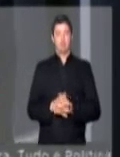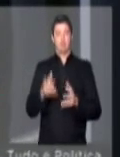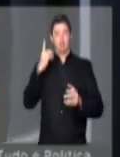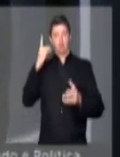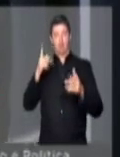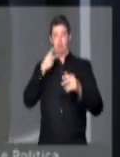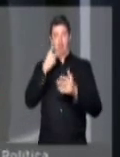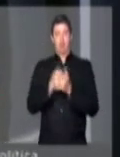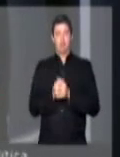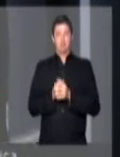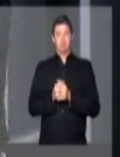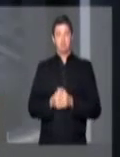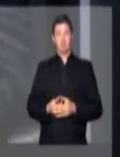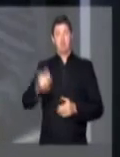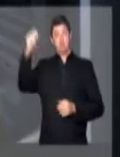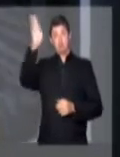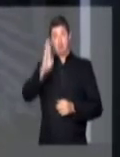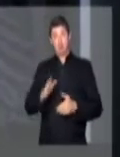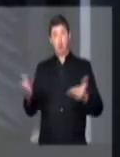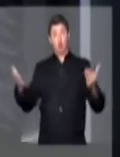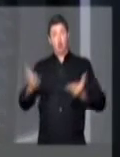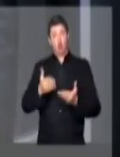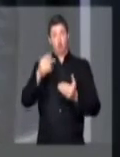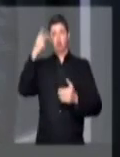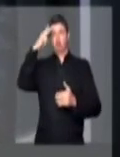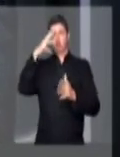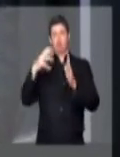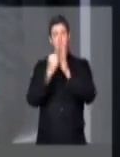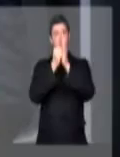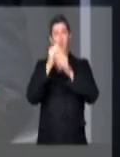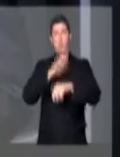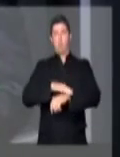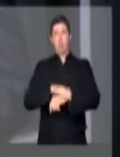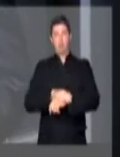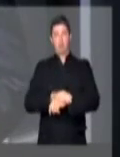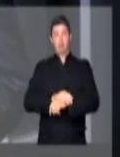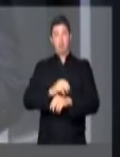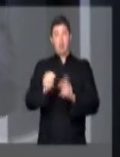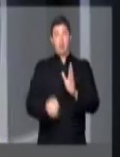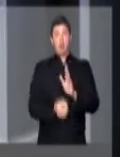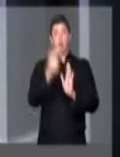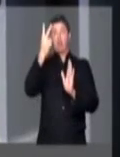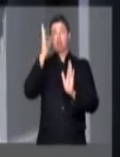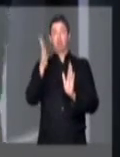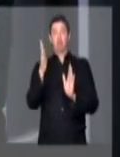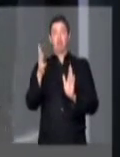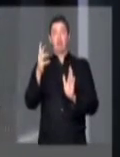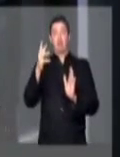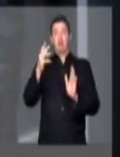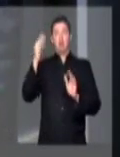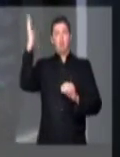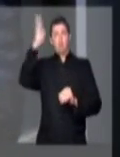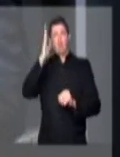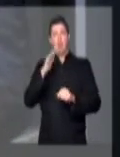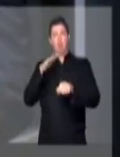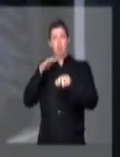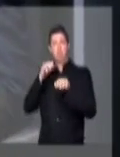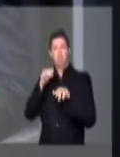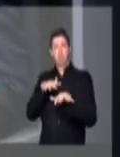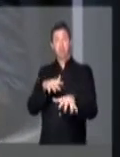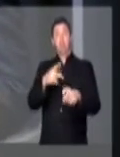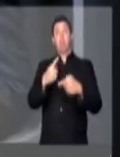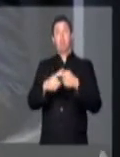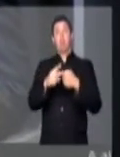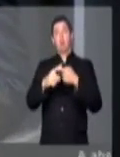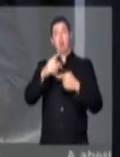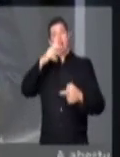Hoje, o Brasil vive um momento histórico. Pela segunda vez, o país se mobiliza diante de denúncias